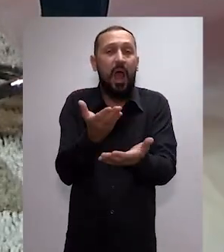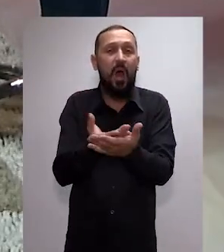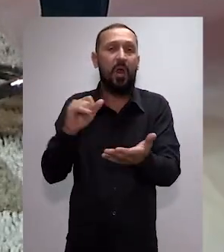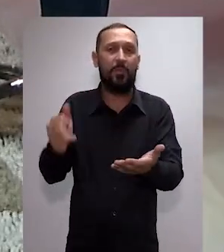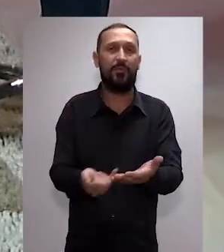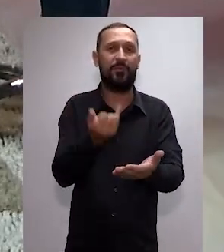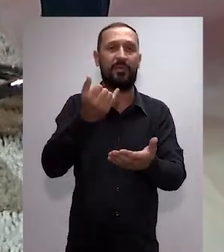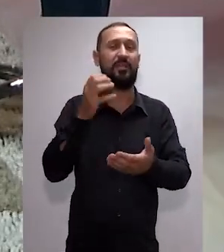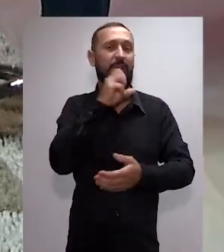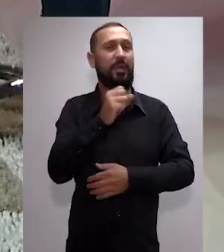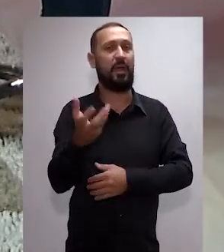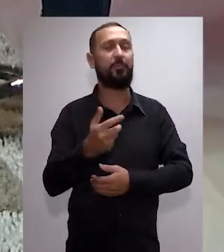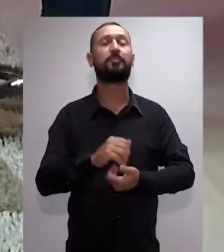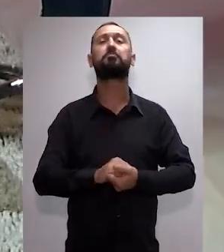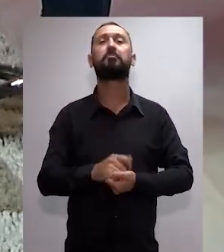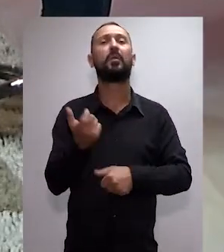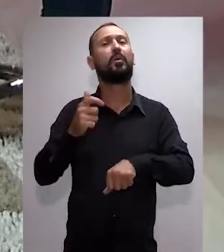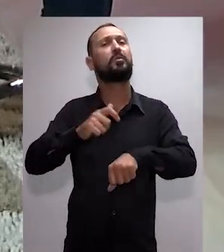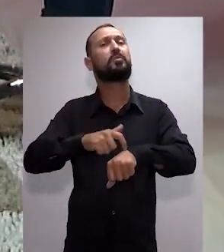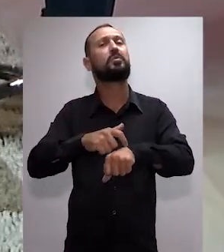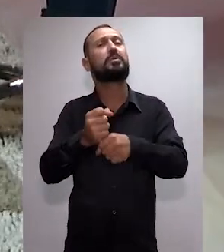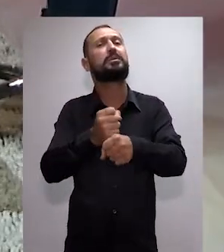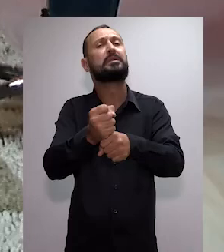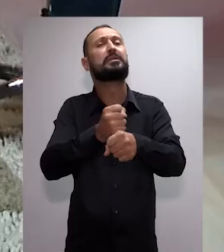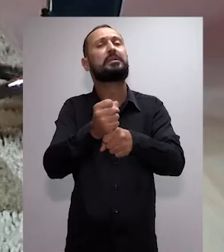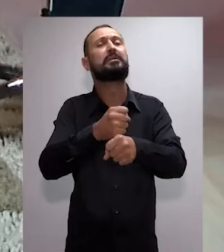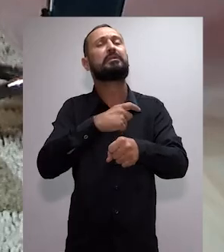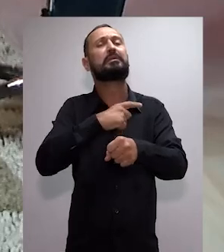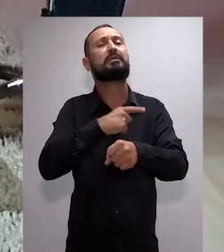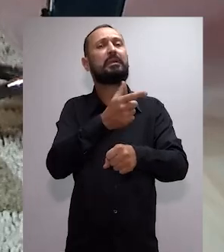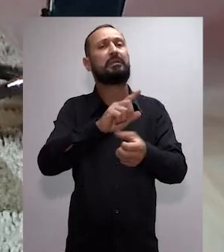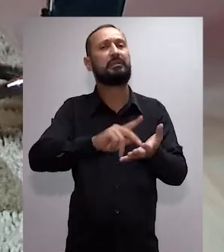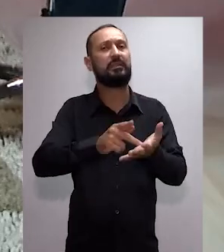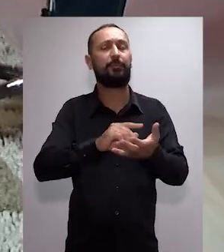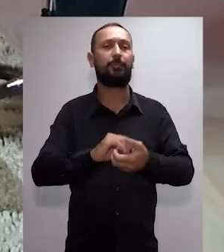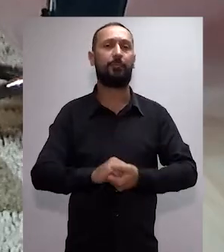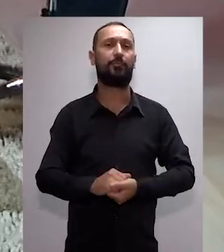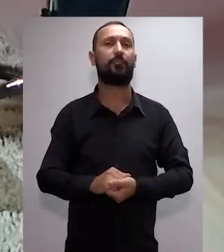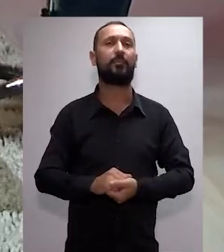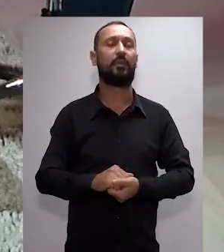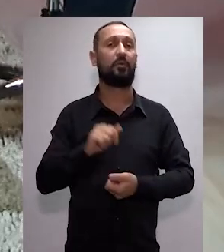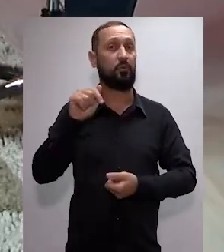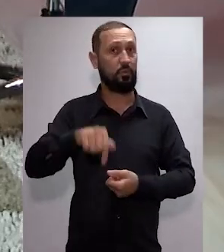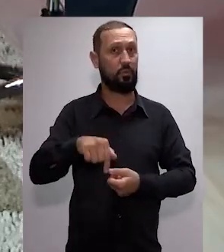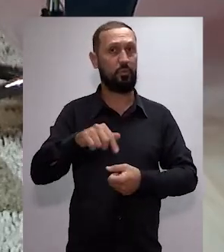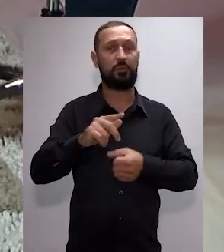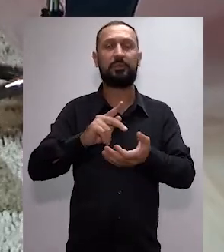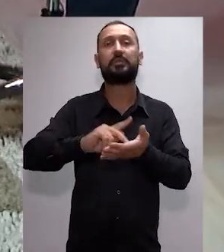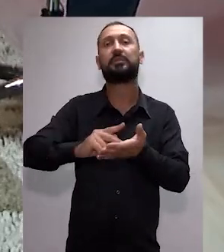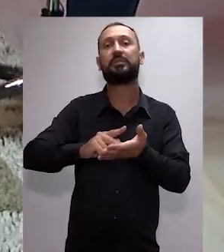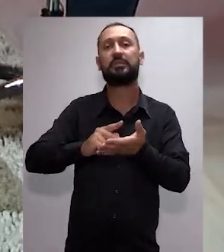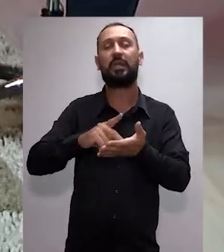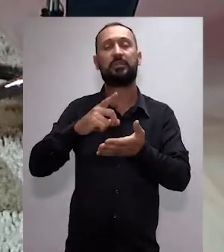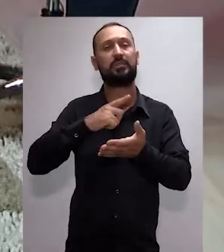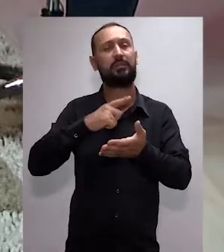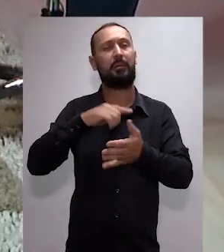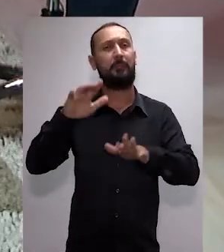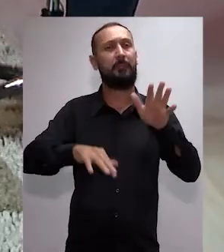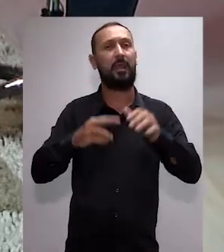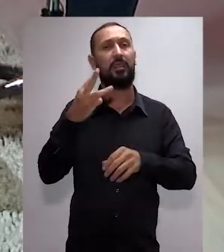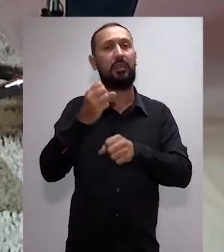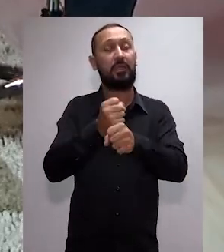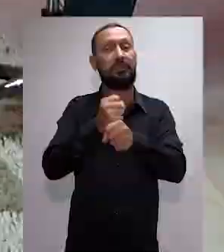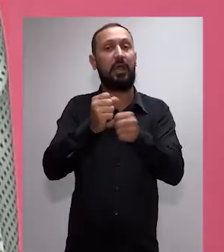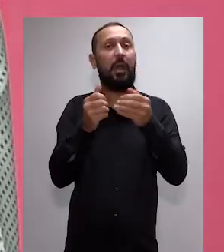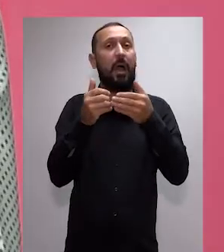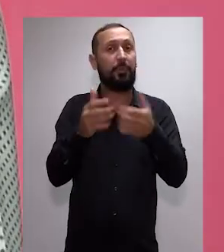para o processo, Exatamente. E há quanto tempo existe esse sindicato? O Sindicato do Mato Grosso do Sul, das autoescolas, ele tem há mais